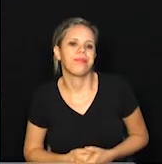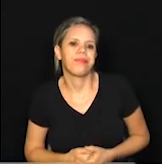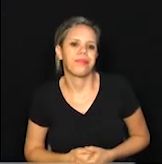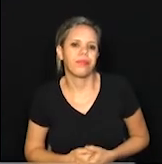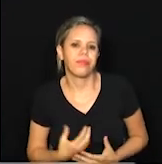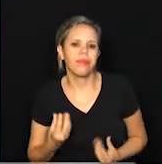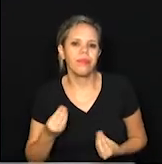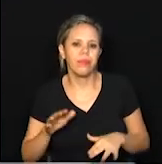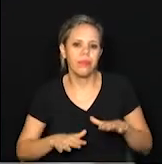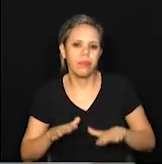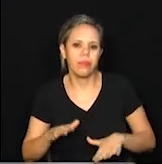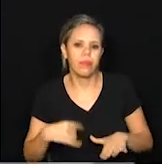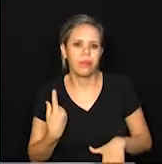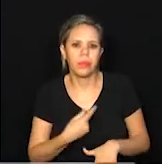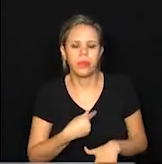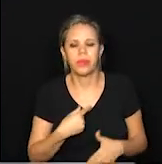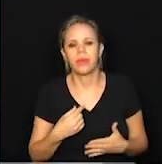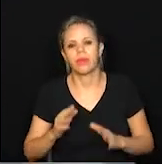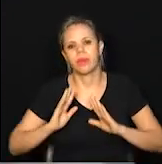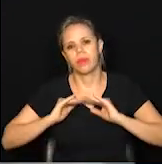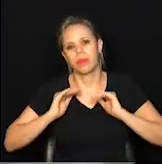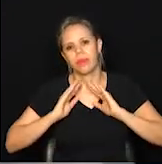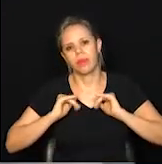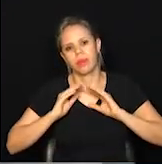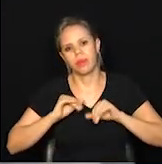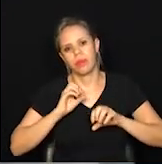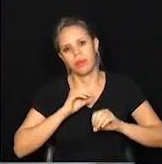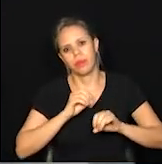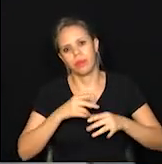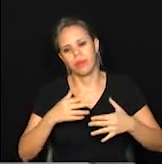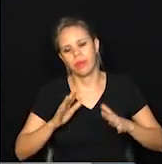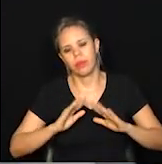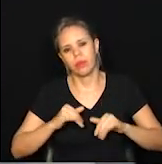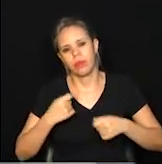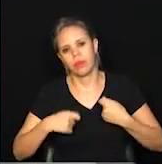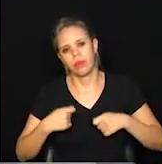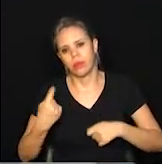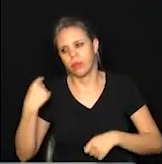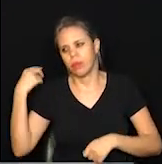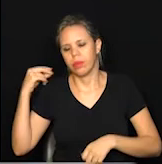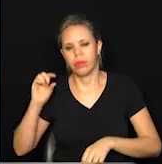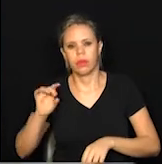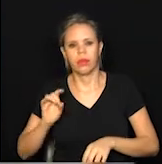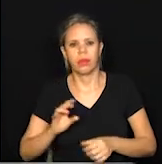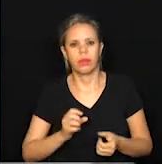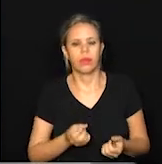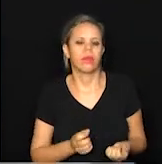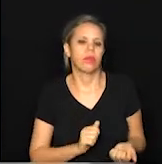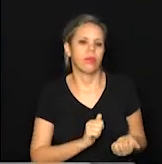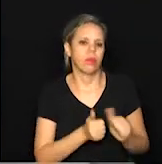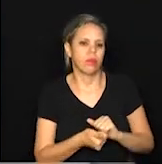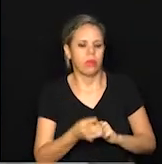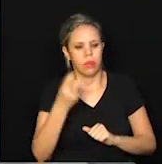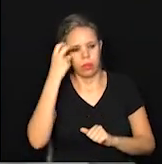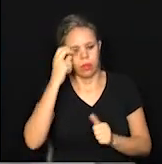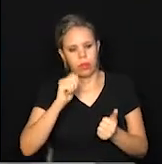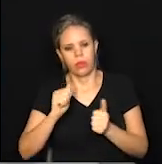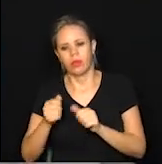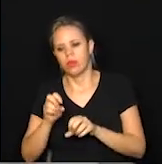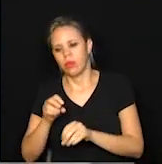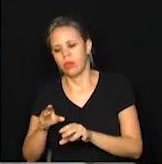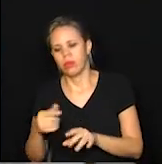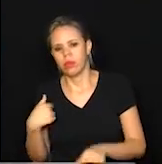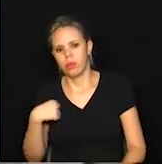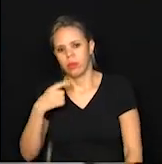Muitas vezes a gente é muito demandado pela educação. Antigamente era educação, cultura e esporte. Eu, até